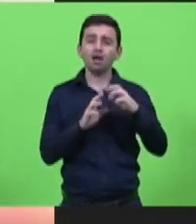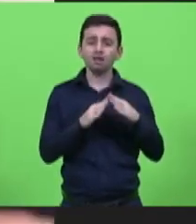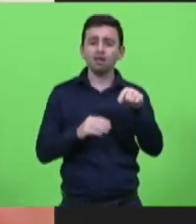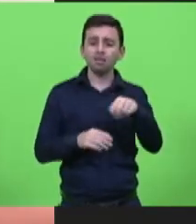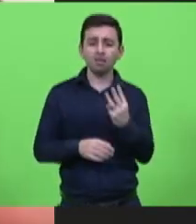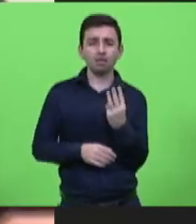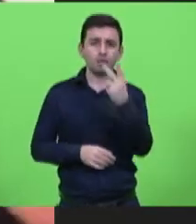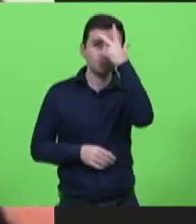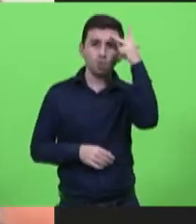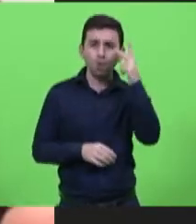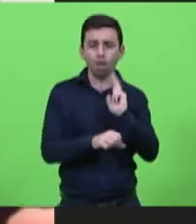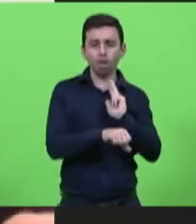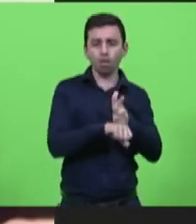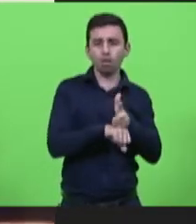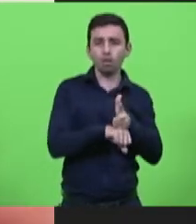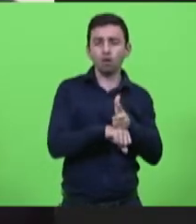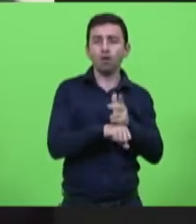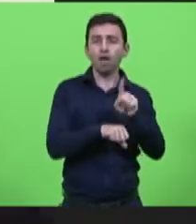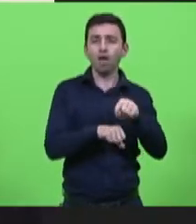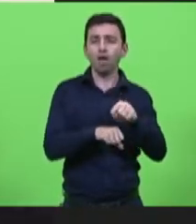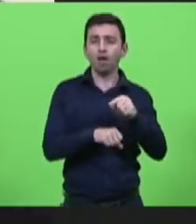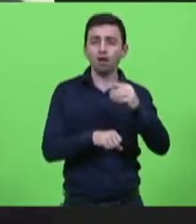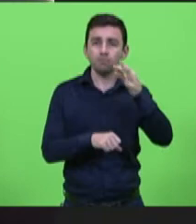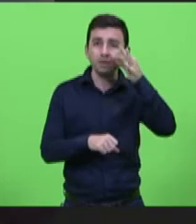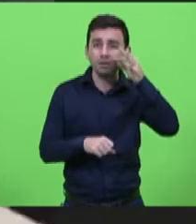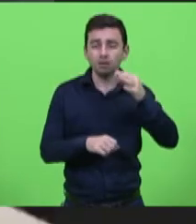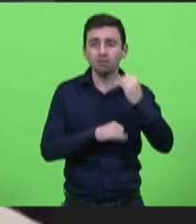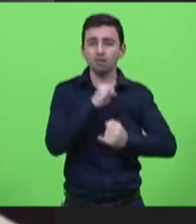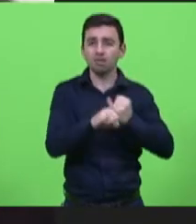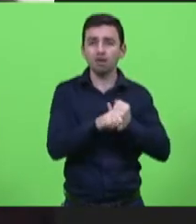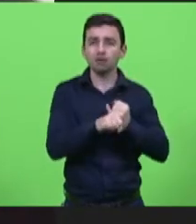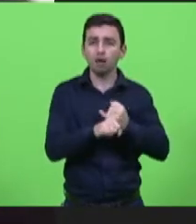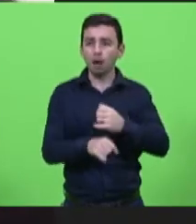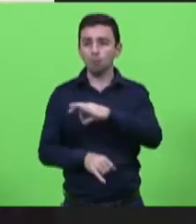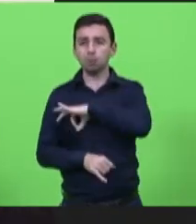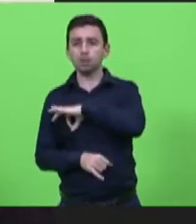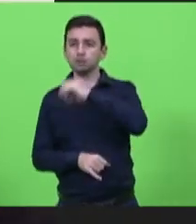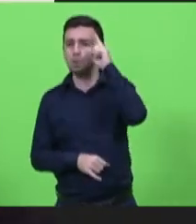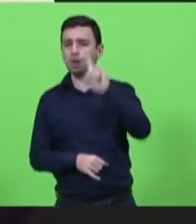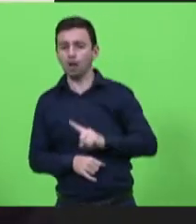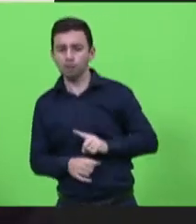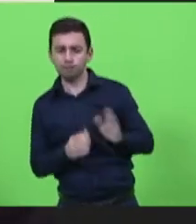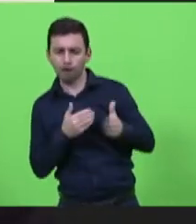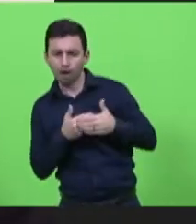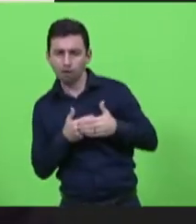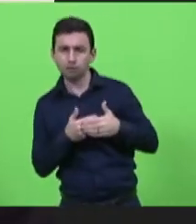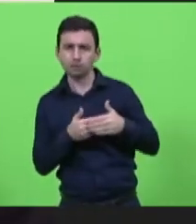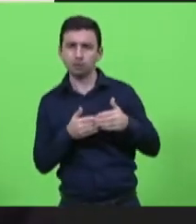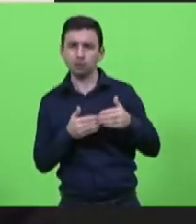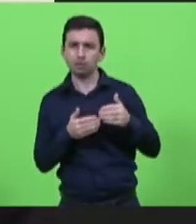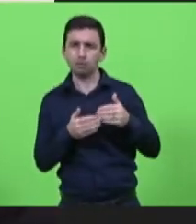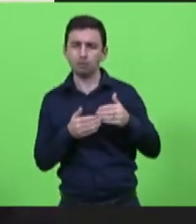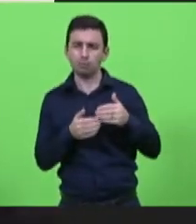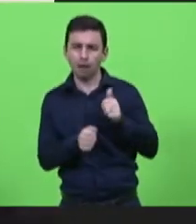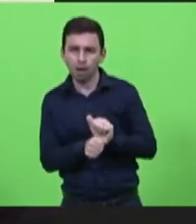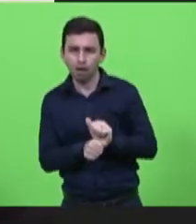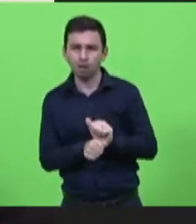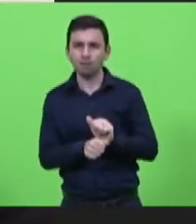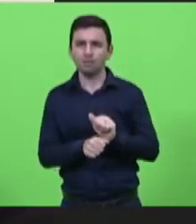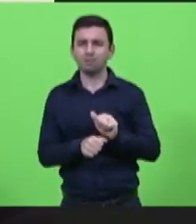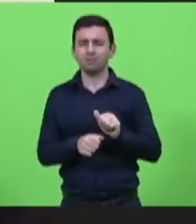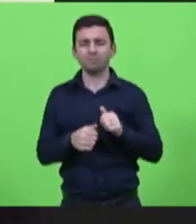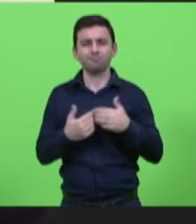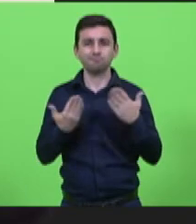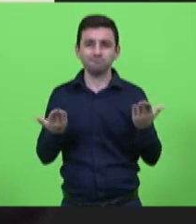fazendo a gravação de um culto online e a polícia não sabe se fecha, se para, se... Então nós estamos construindo algo lúcido, algo sereno.